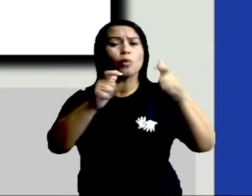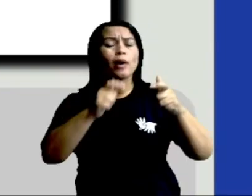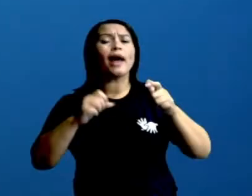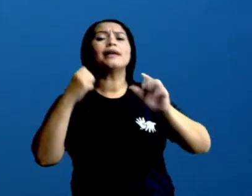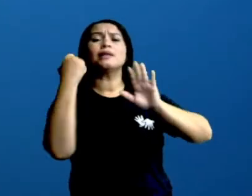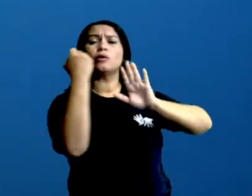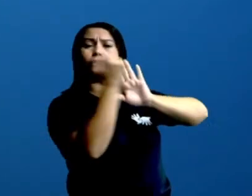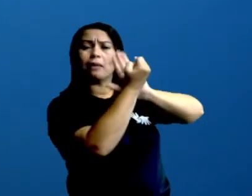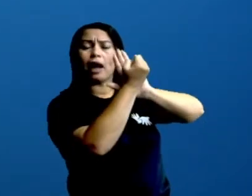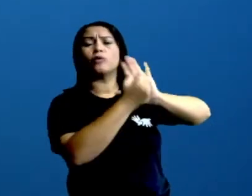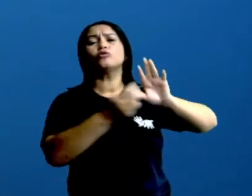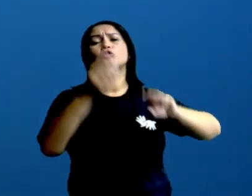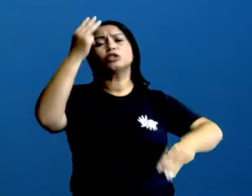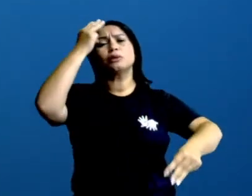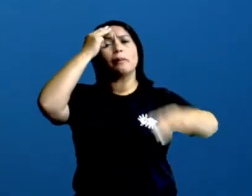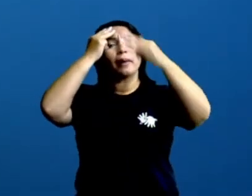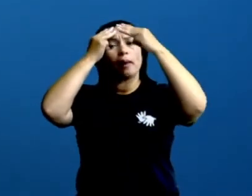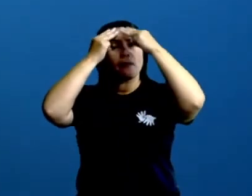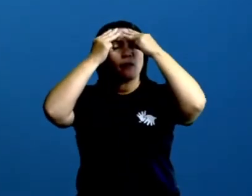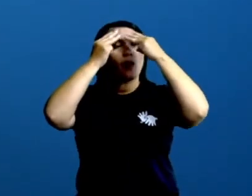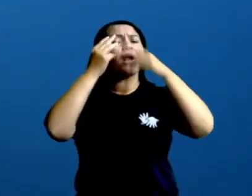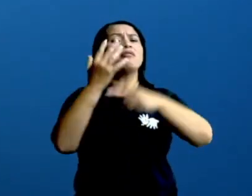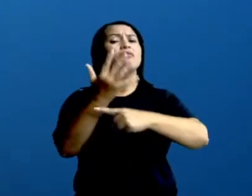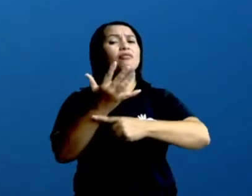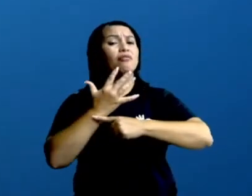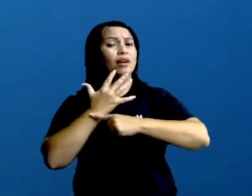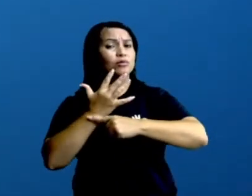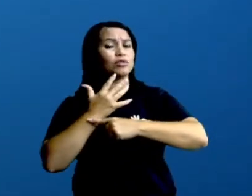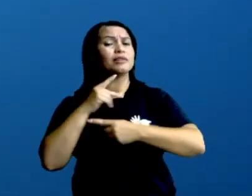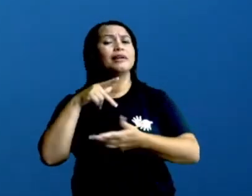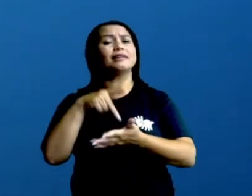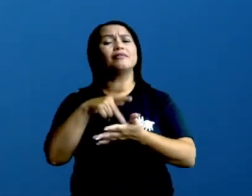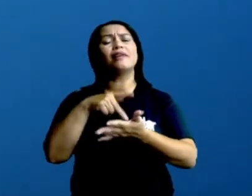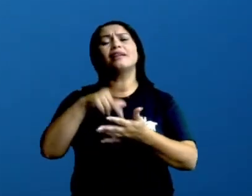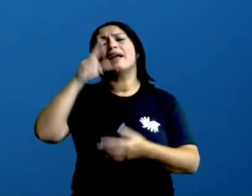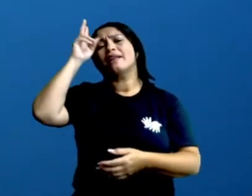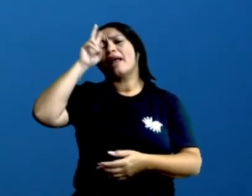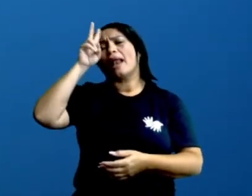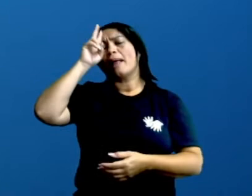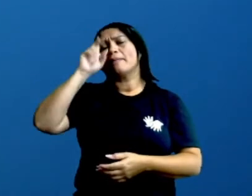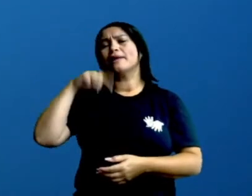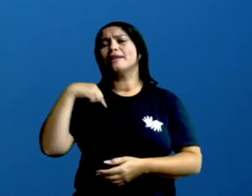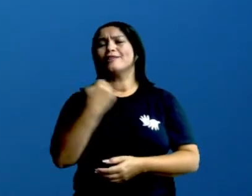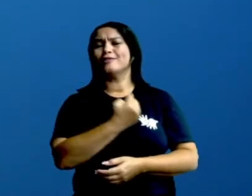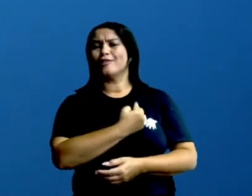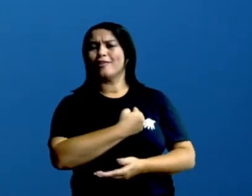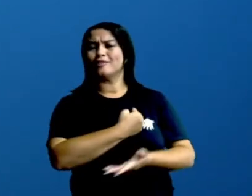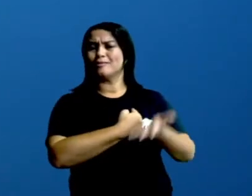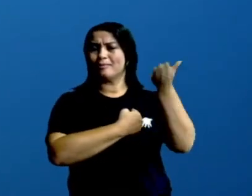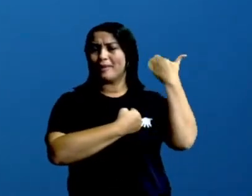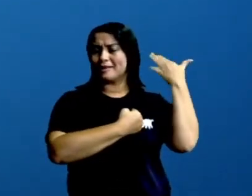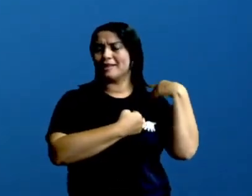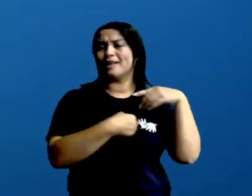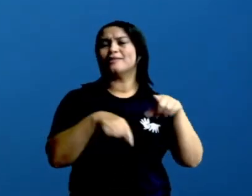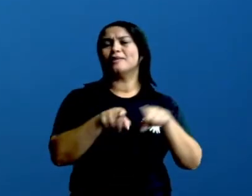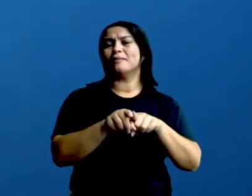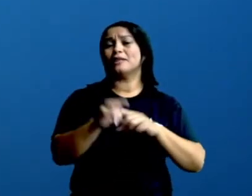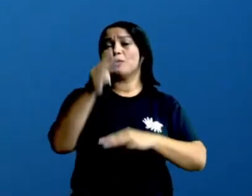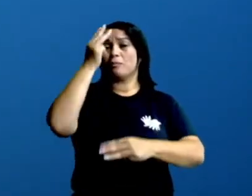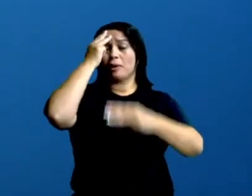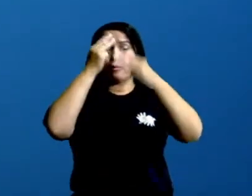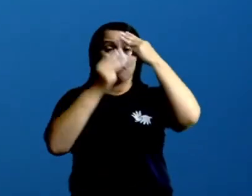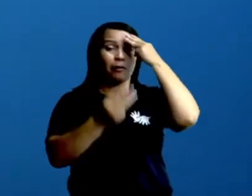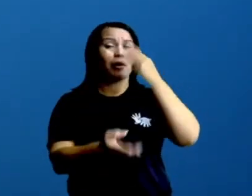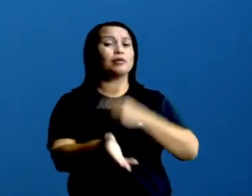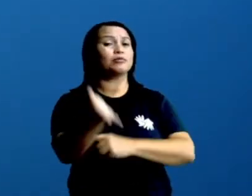Então, esses marcos de memória vai nos ajudar a lembrar da nossa história, tá certo? A ter memória sobre a